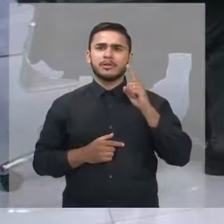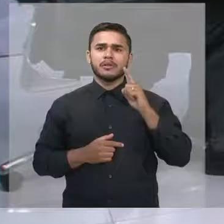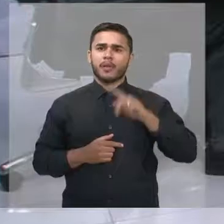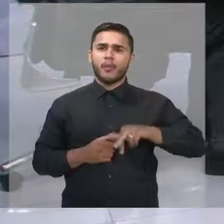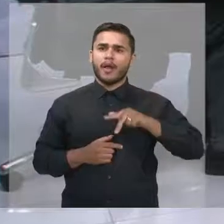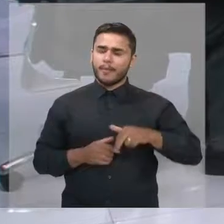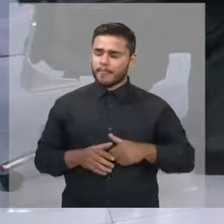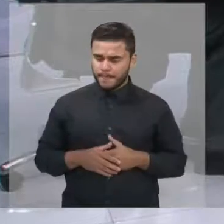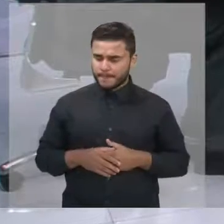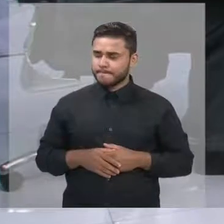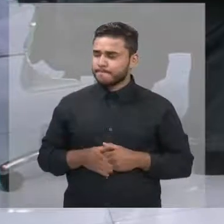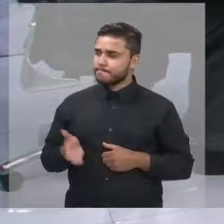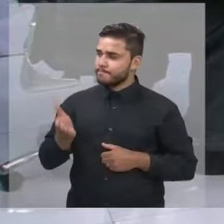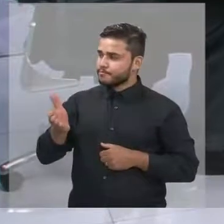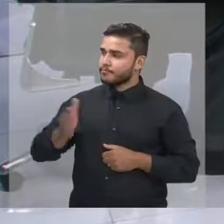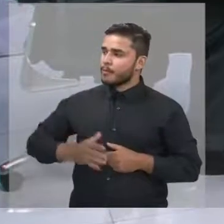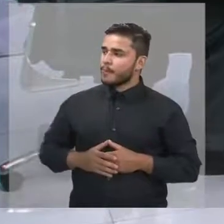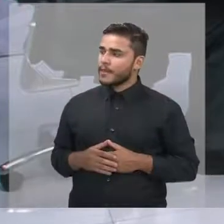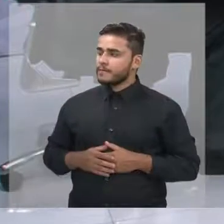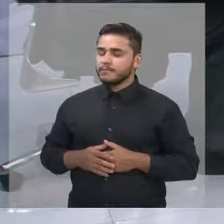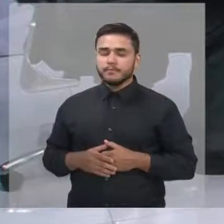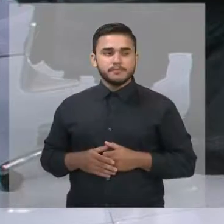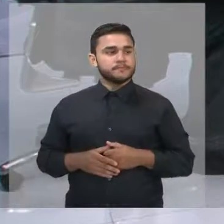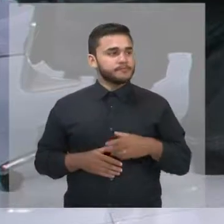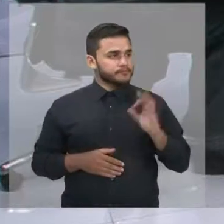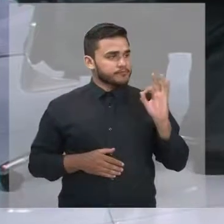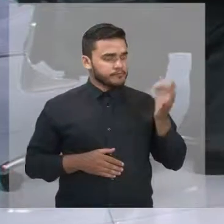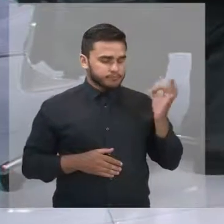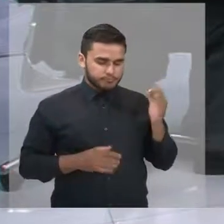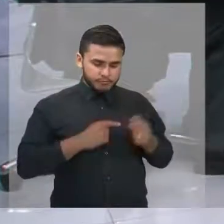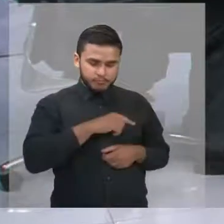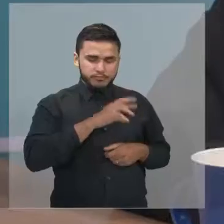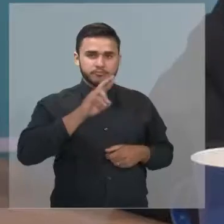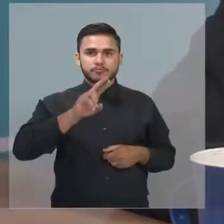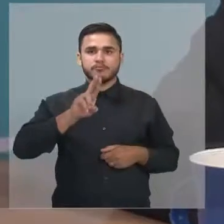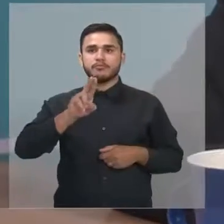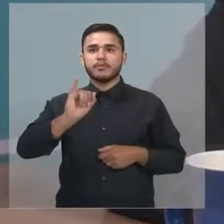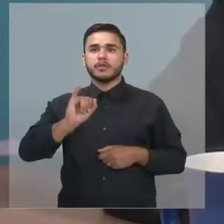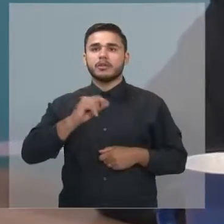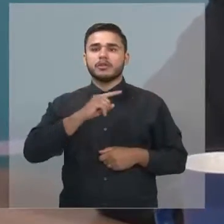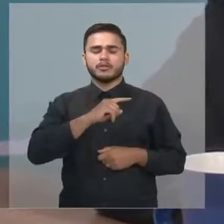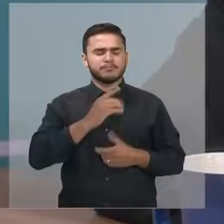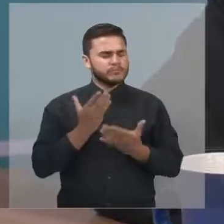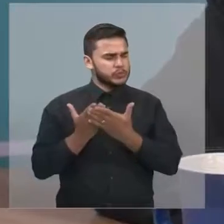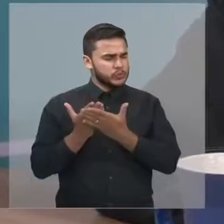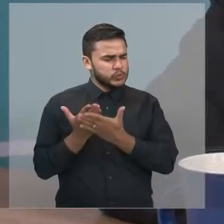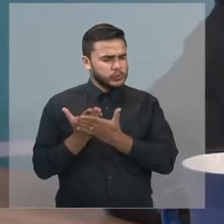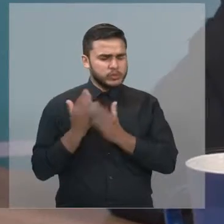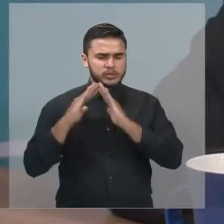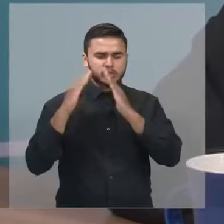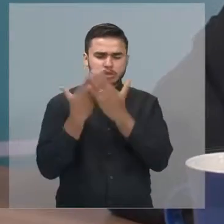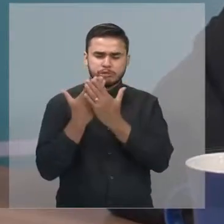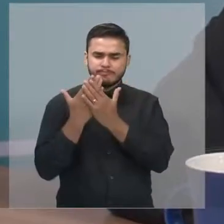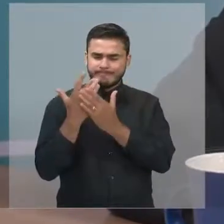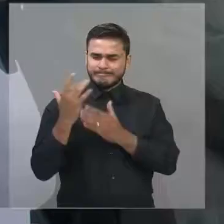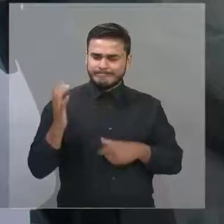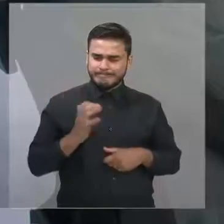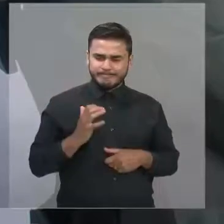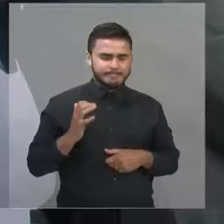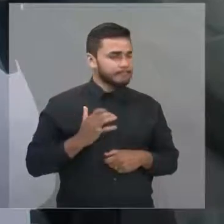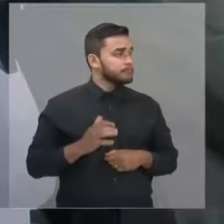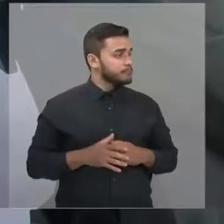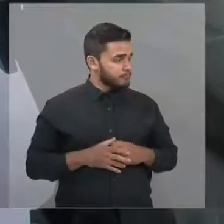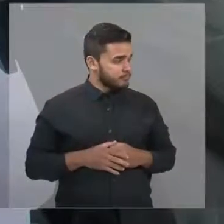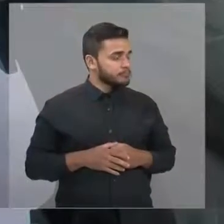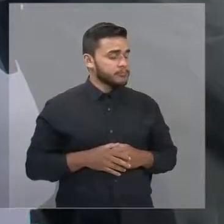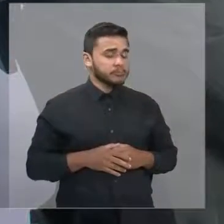o professor Rui tocou aqui. O cidadão estudou nas melhores escolas do seu estado. Fez um na concurso, melhor universidade.